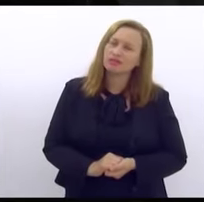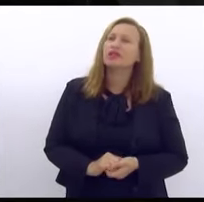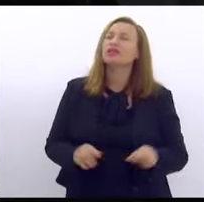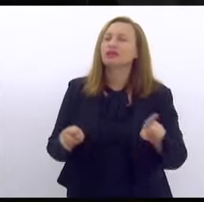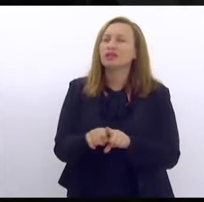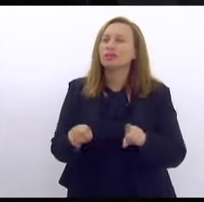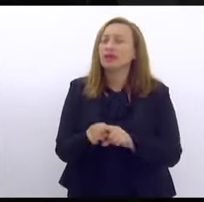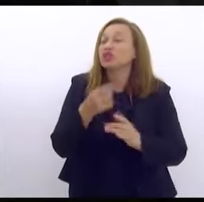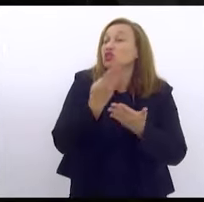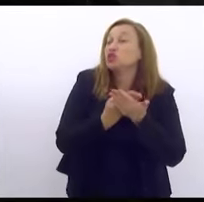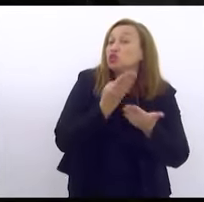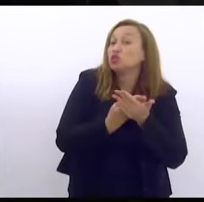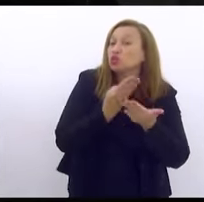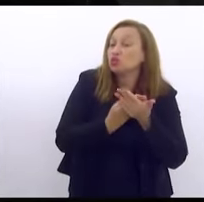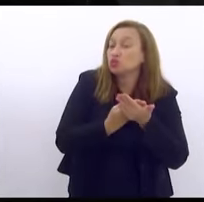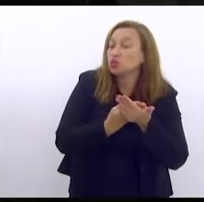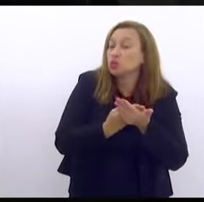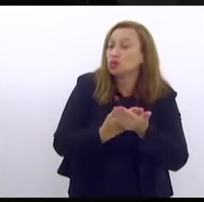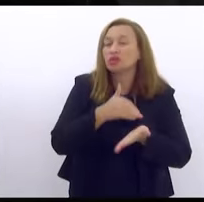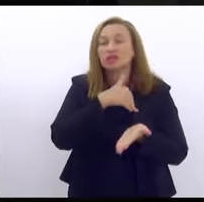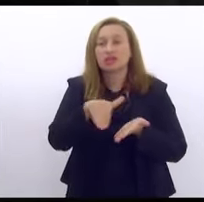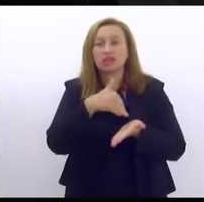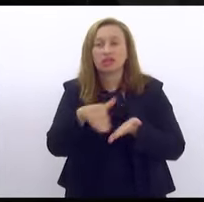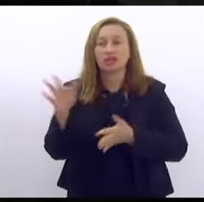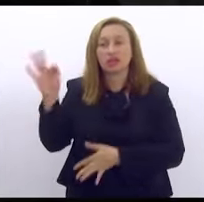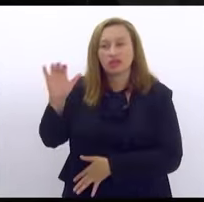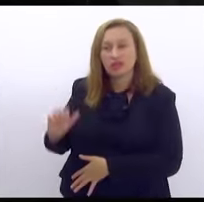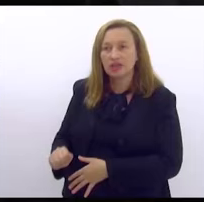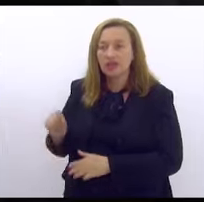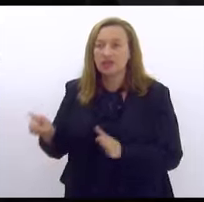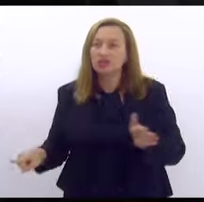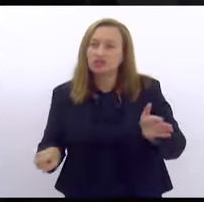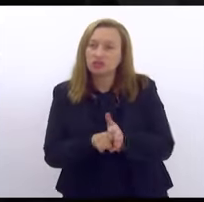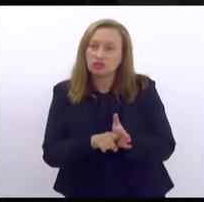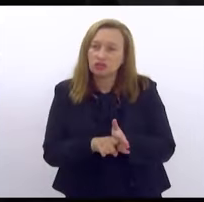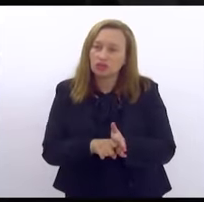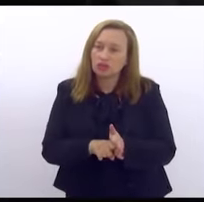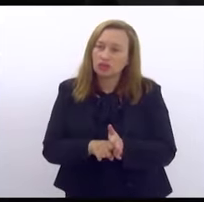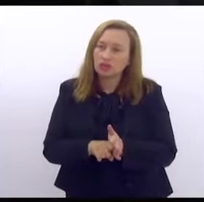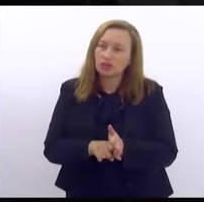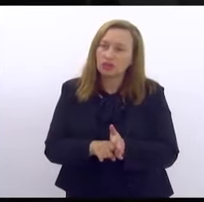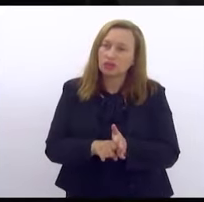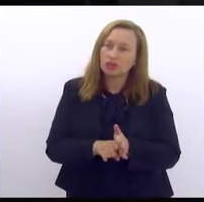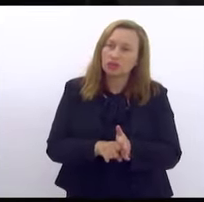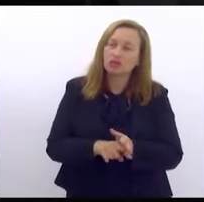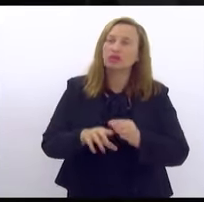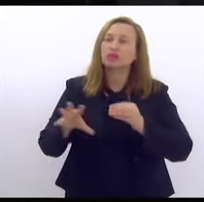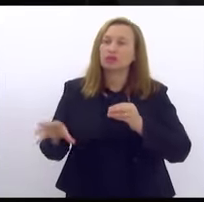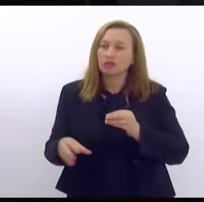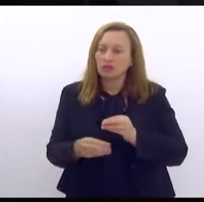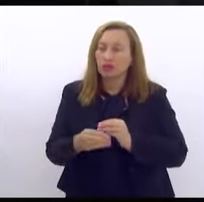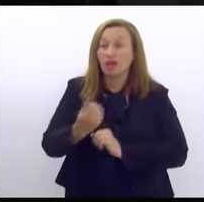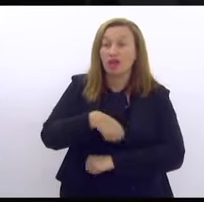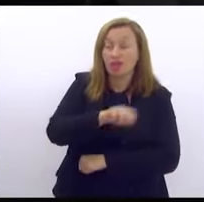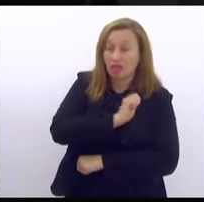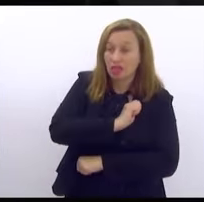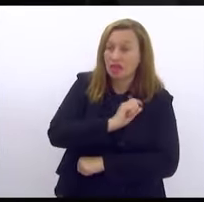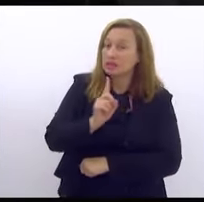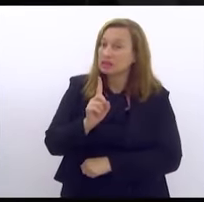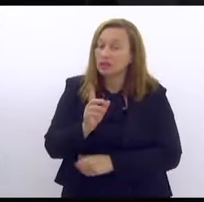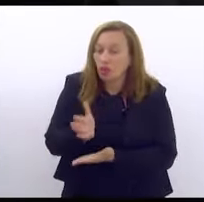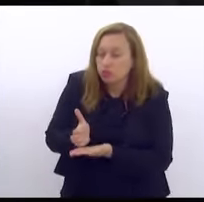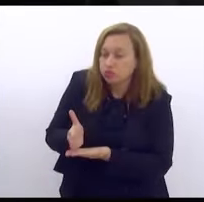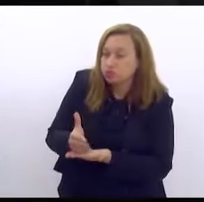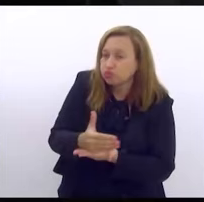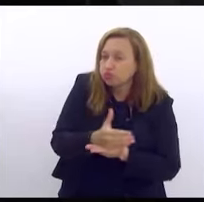de estudos pela Secretaria da Fazenda para a redução de benefícios fiscais. Afinal de contas, se a gente não arrecada,